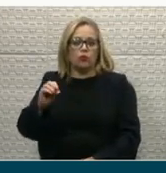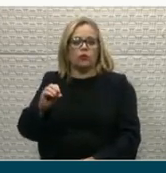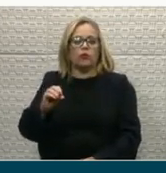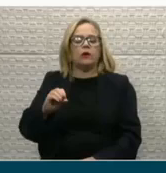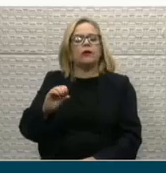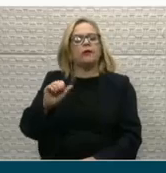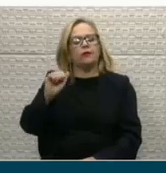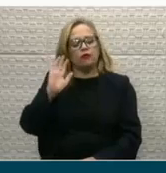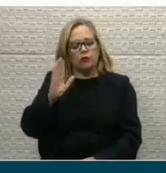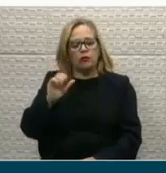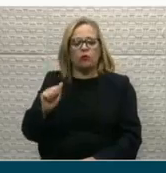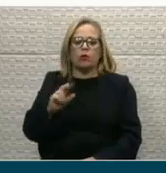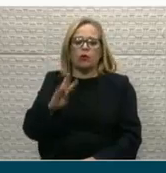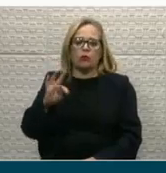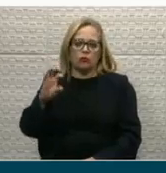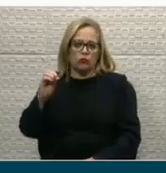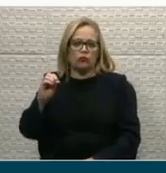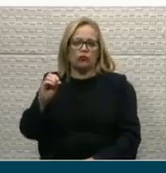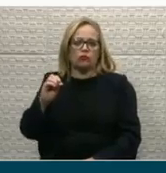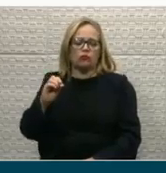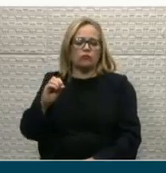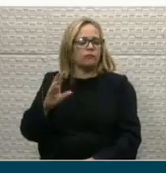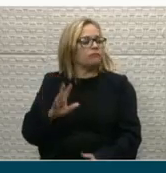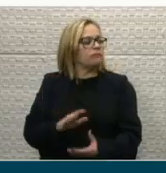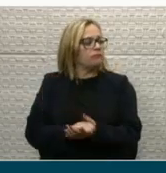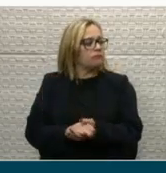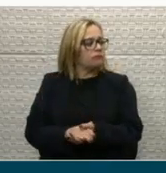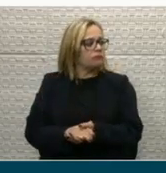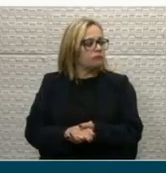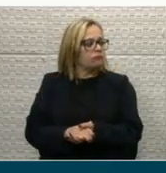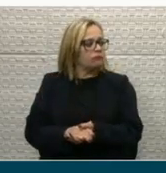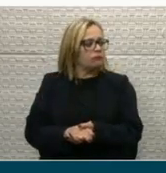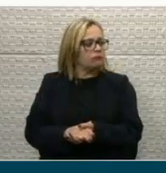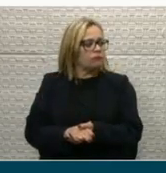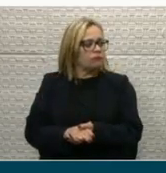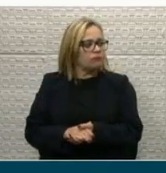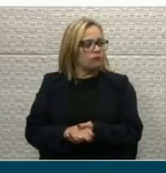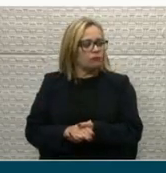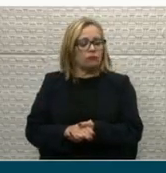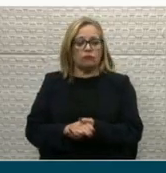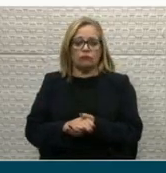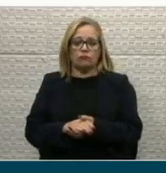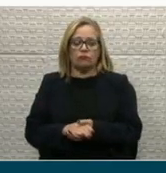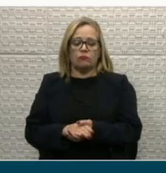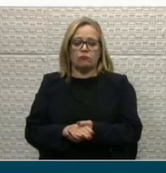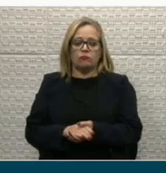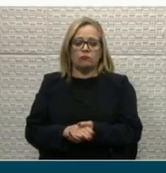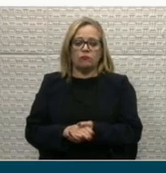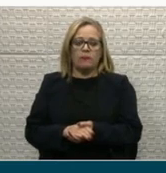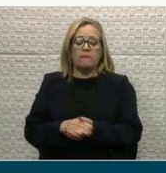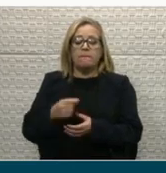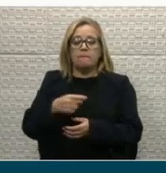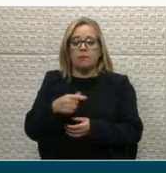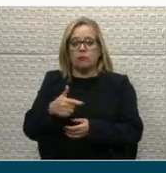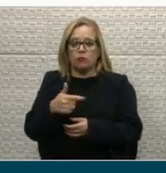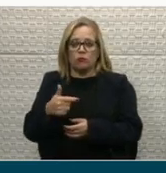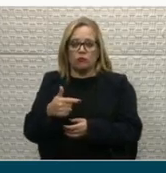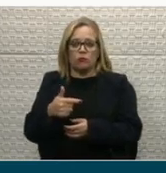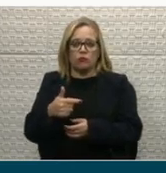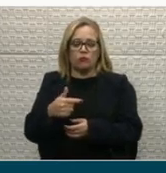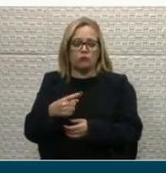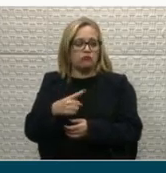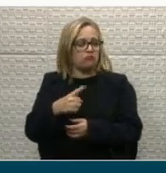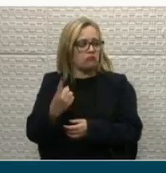autovetor associado a esse autovalor. Se eu calculo a imagem do vetor menos 2, 1, por